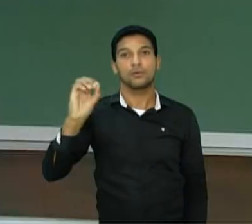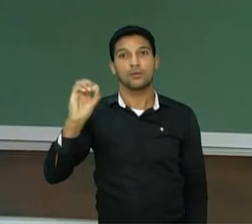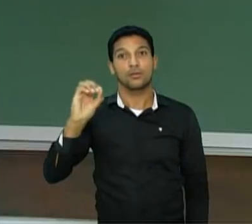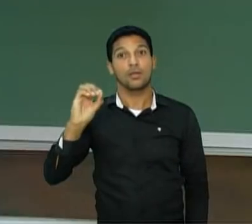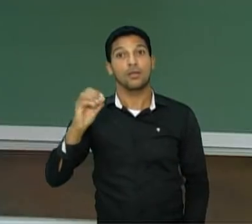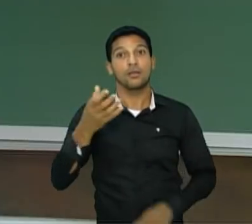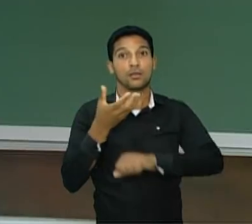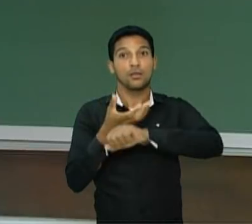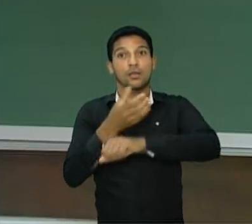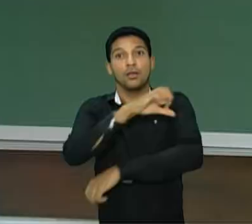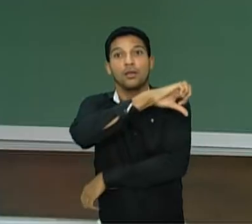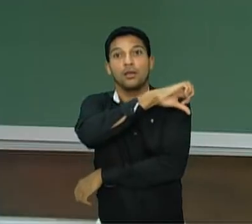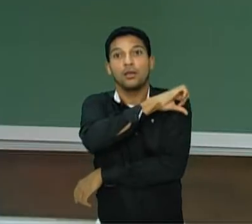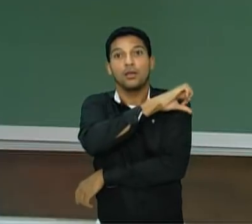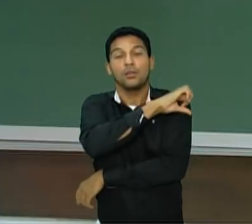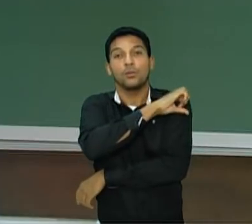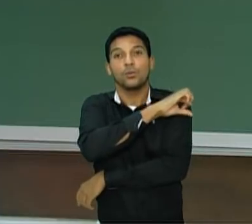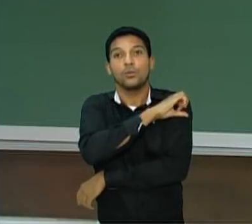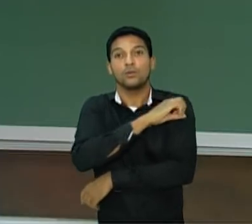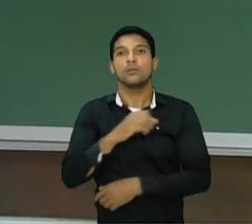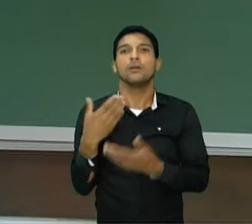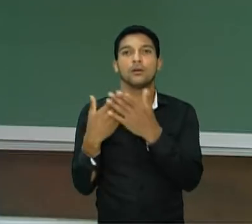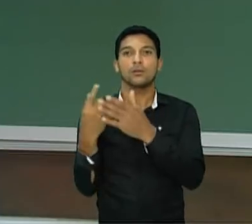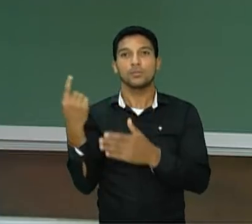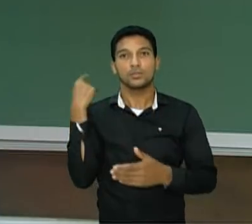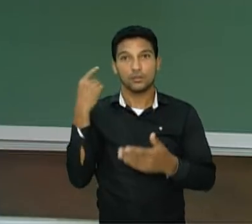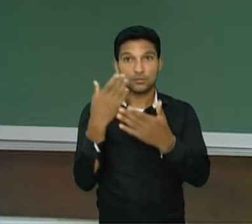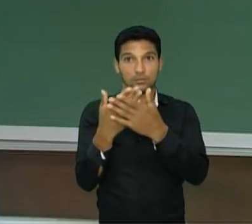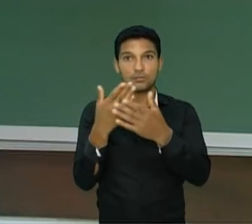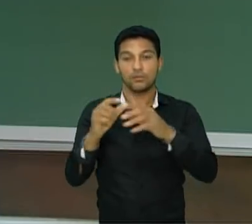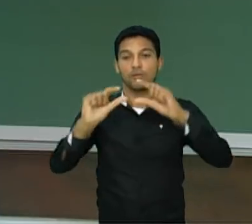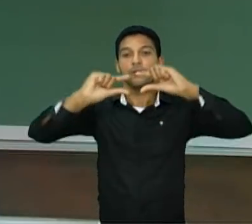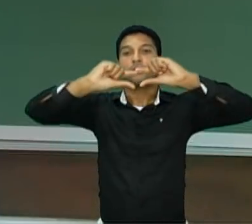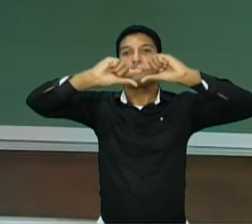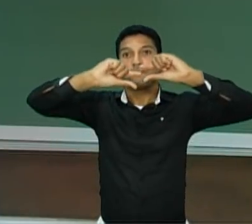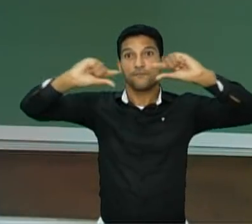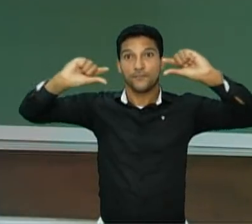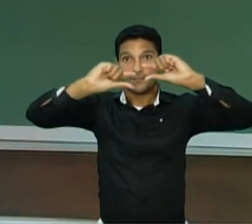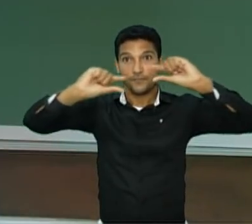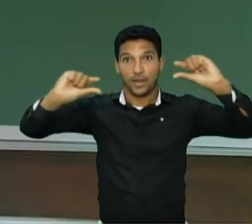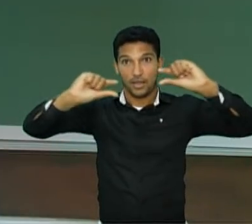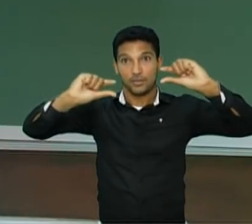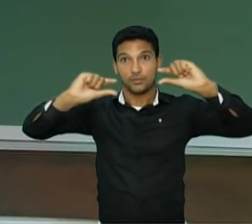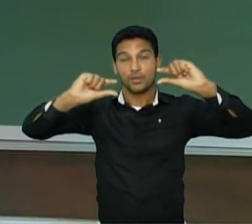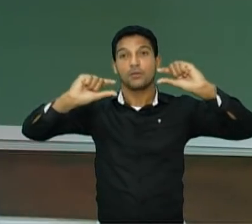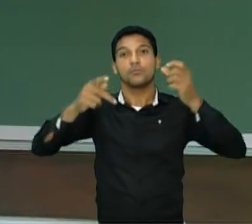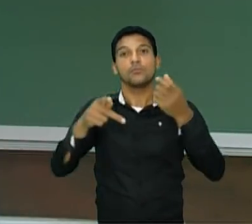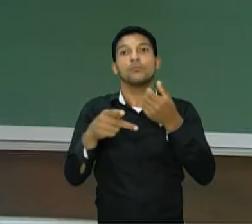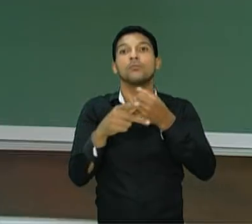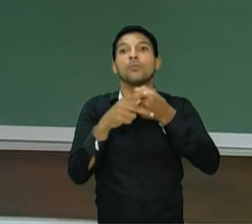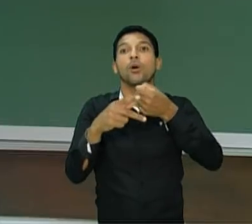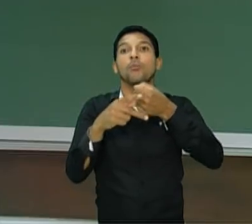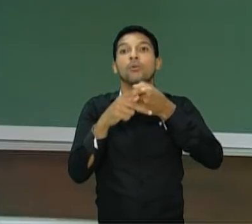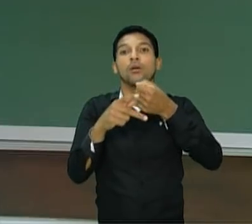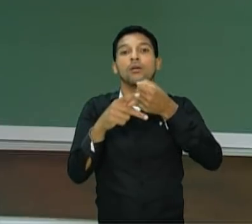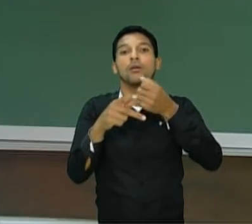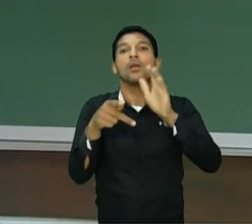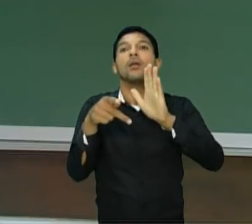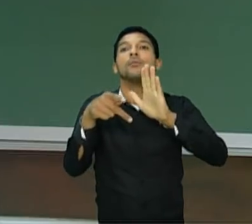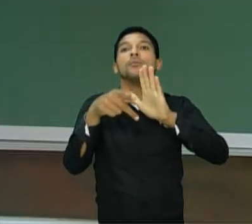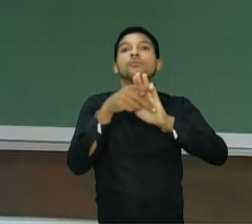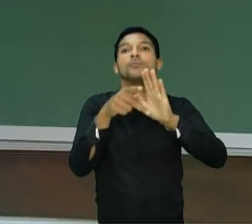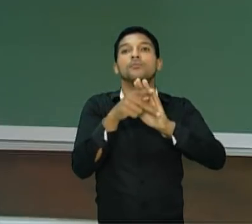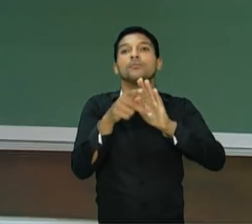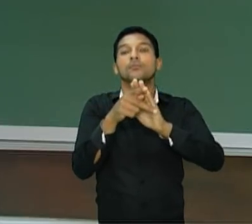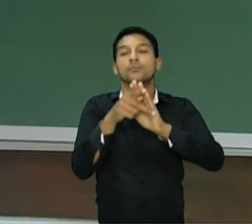aula passada, nós vimos as orações subordinadas substantivas e hoje nós iremos retomar esse conteúdo. Você